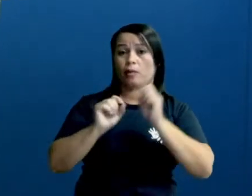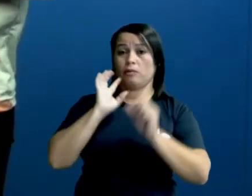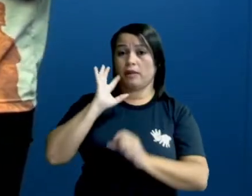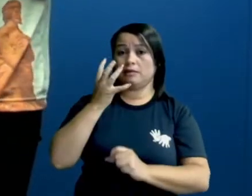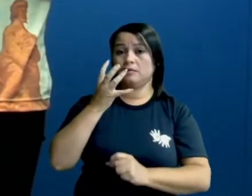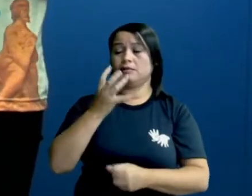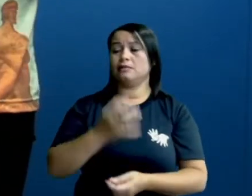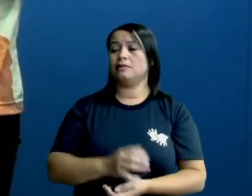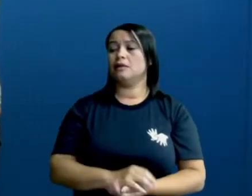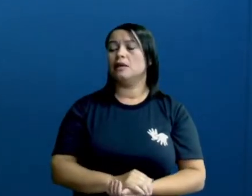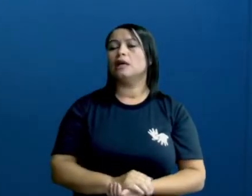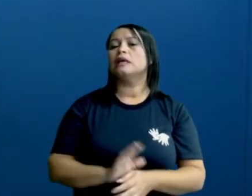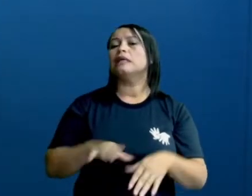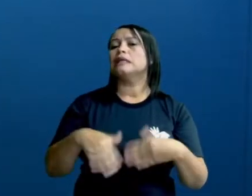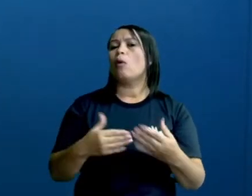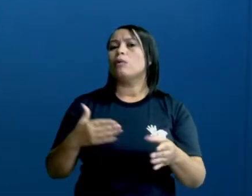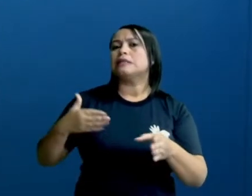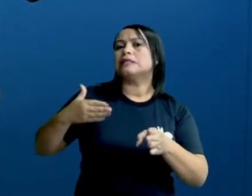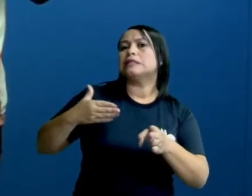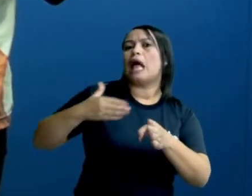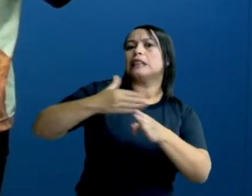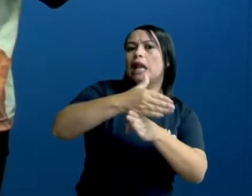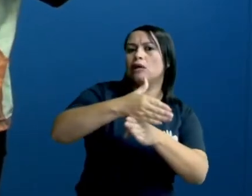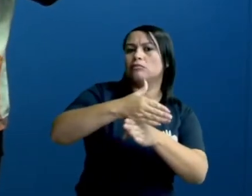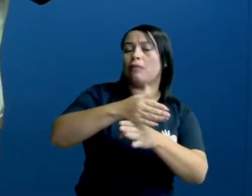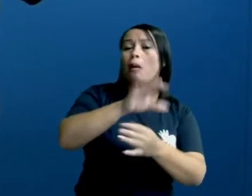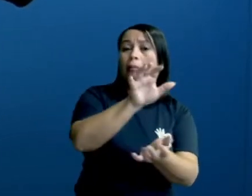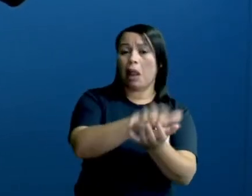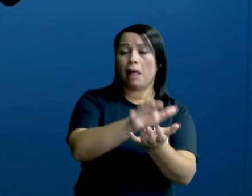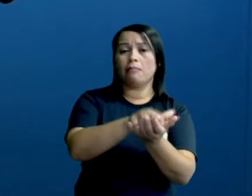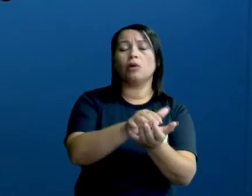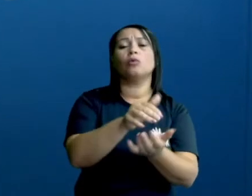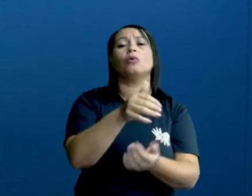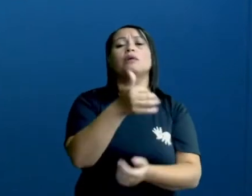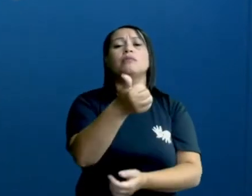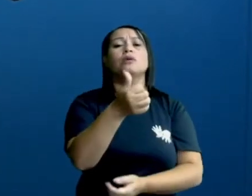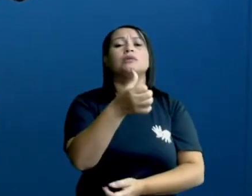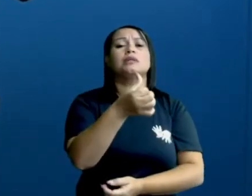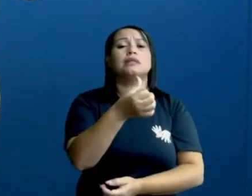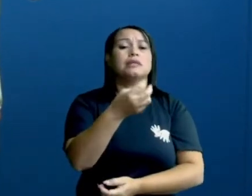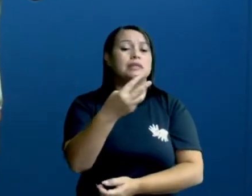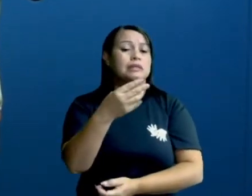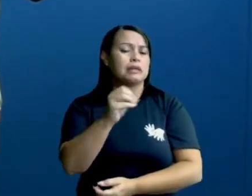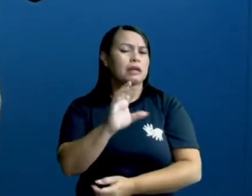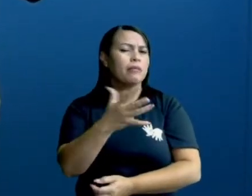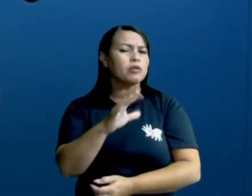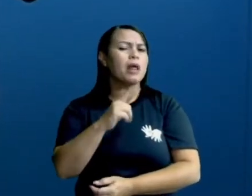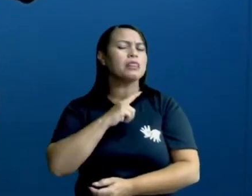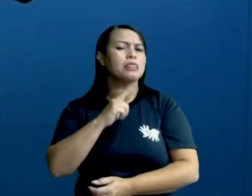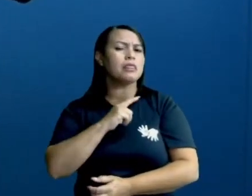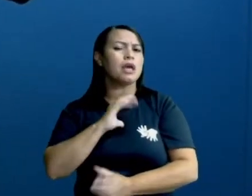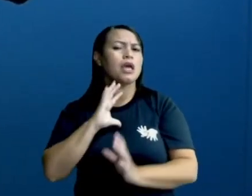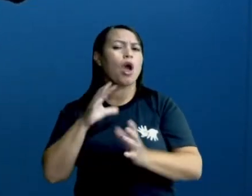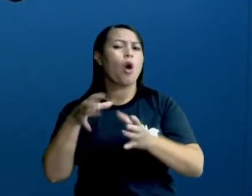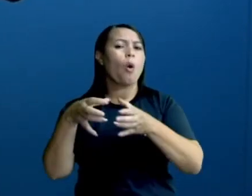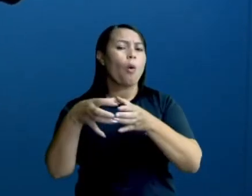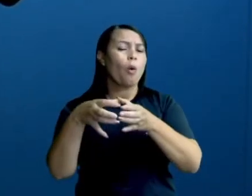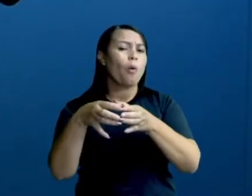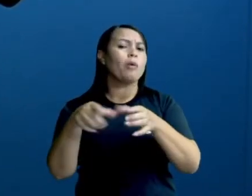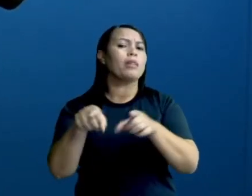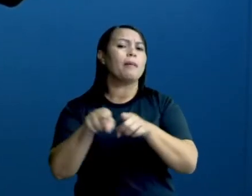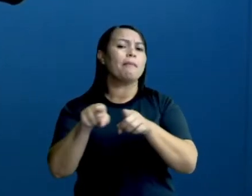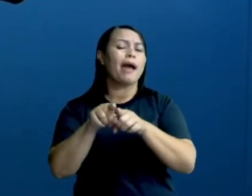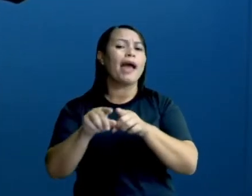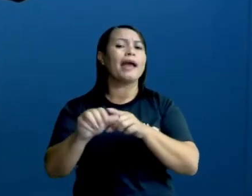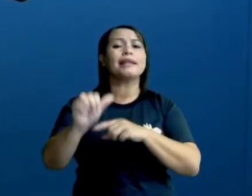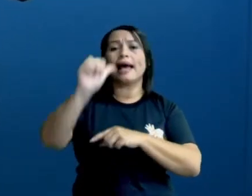acontece. Quando eles invadem Pernambuco, lá em 1630, ele tinha lá as Companhias das Índias Ocidentais,